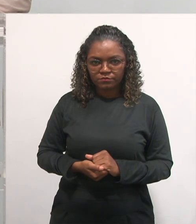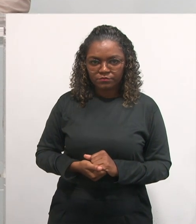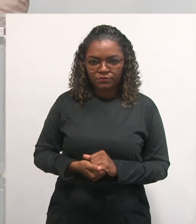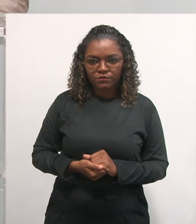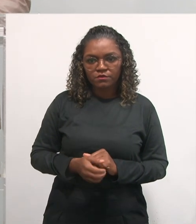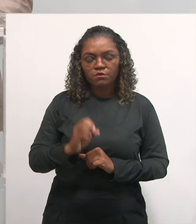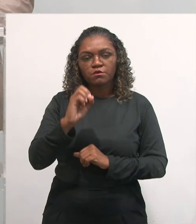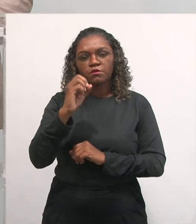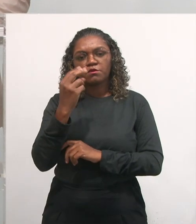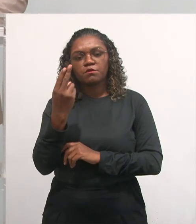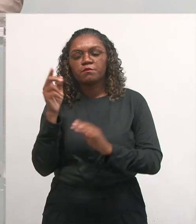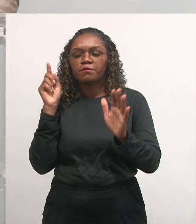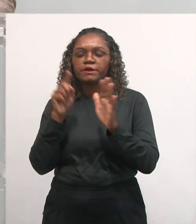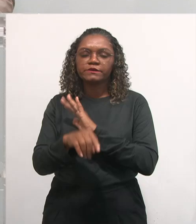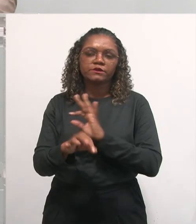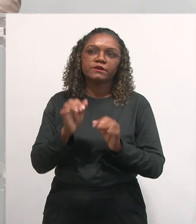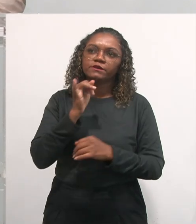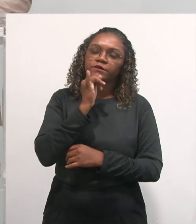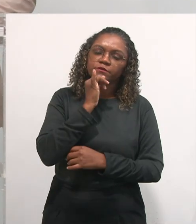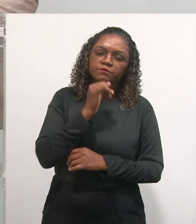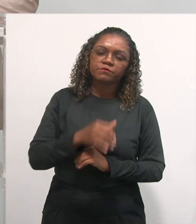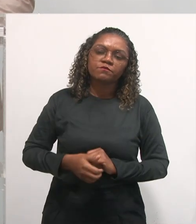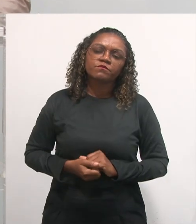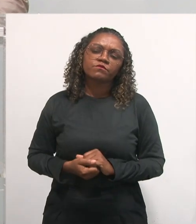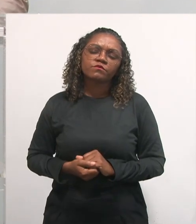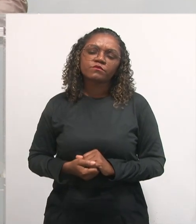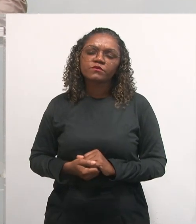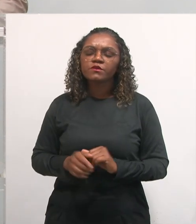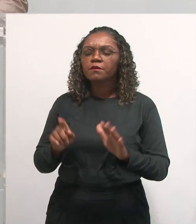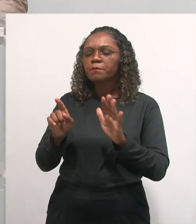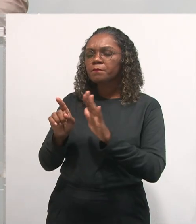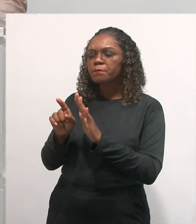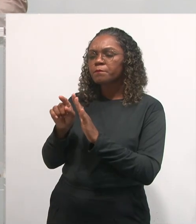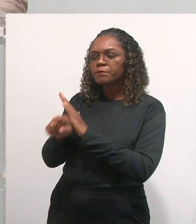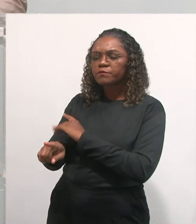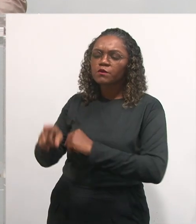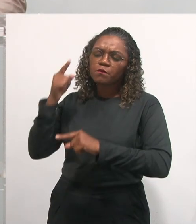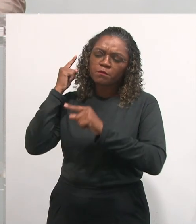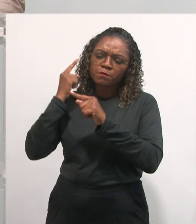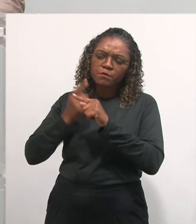Ou pode vir uma pergunta assim, por que você